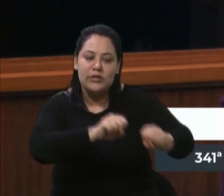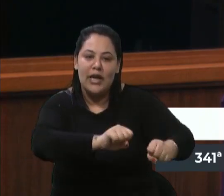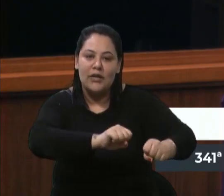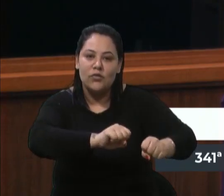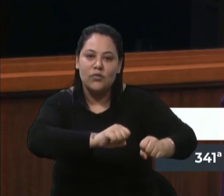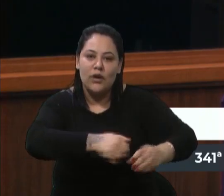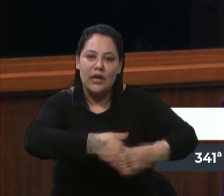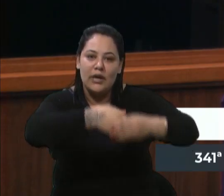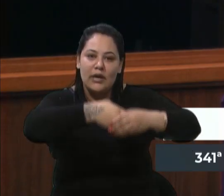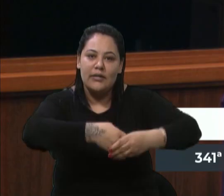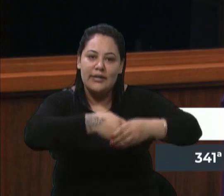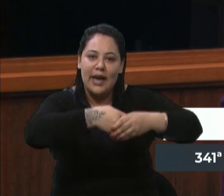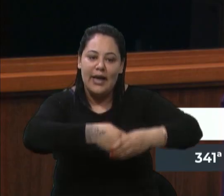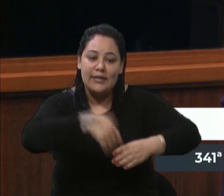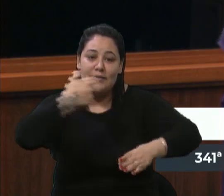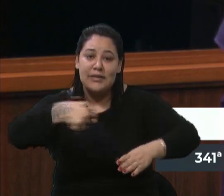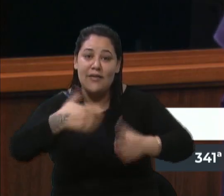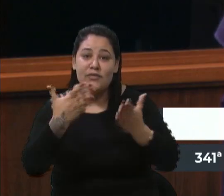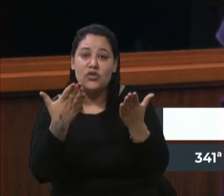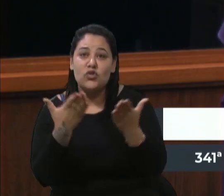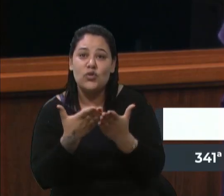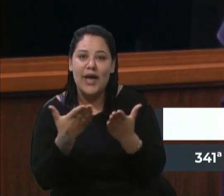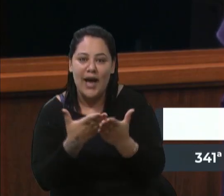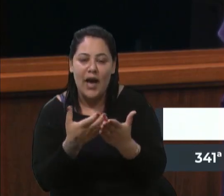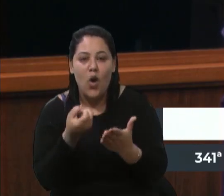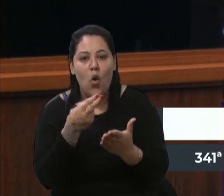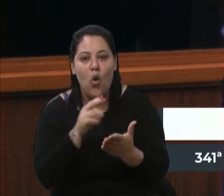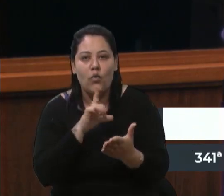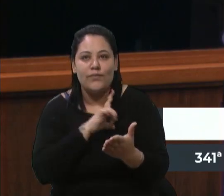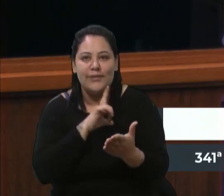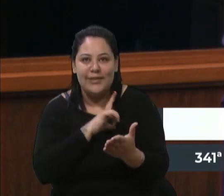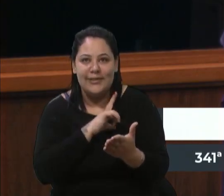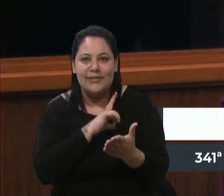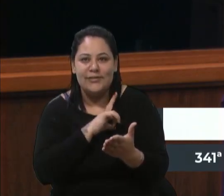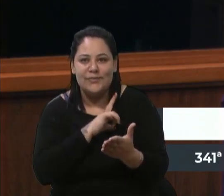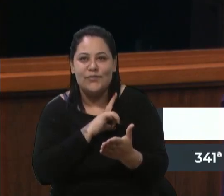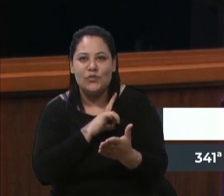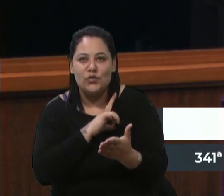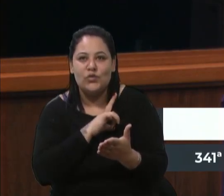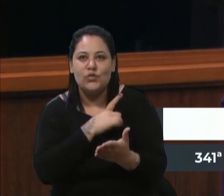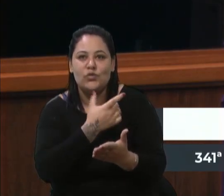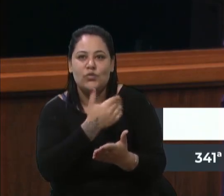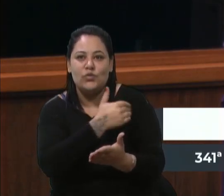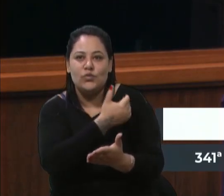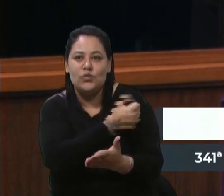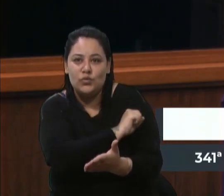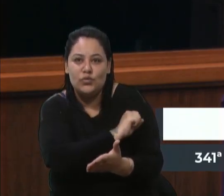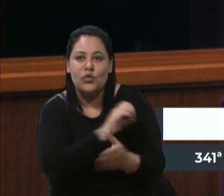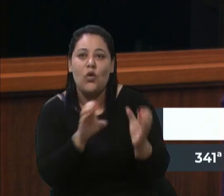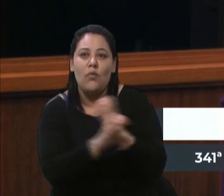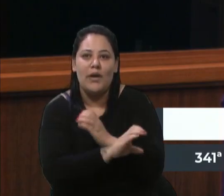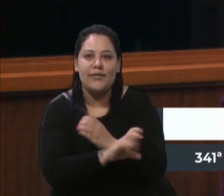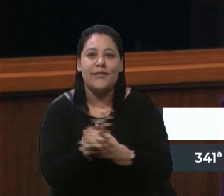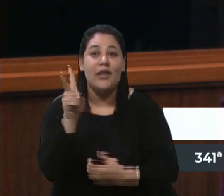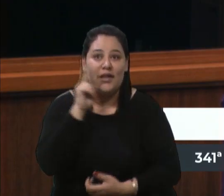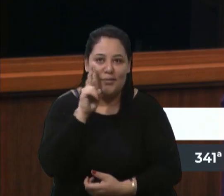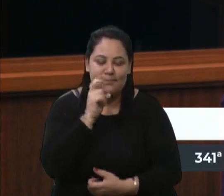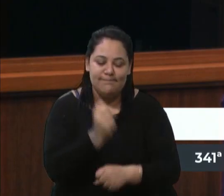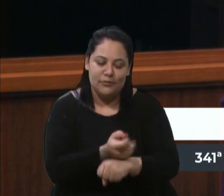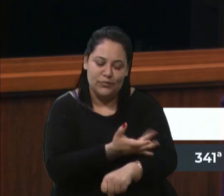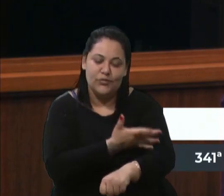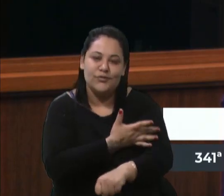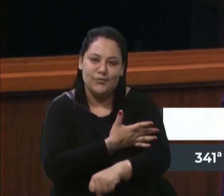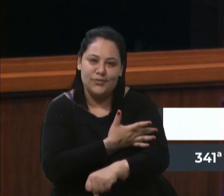estar estudando ou ter o fundamental completo. Lembra disso, né, vereador Bressan? Porque foi muito emocionante o